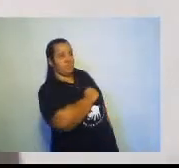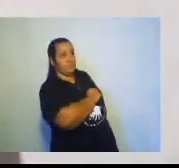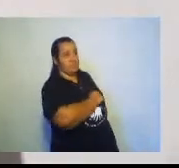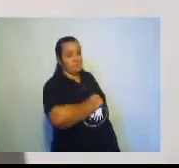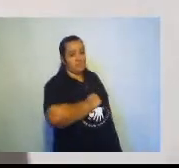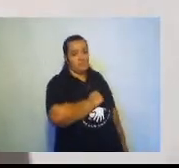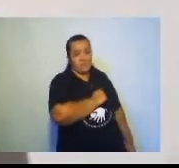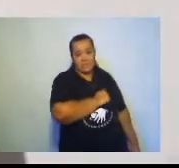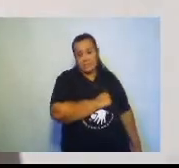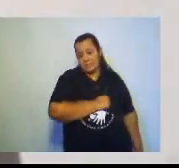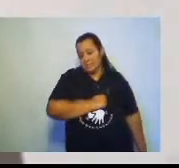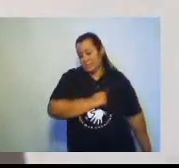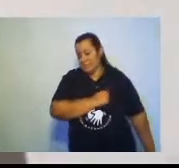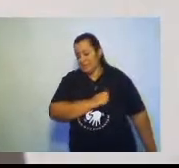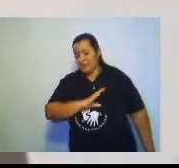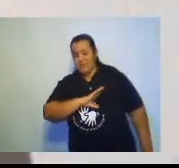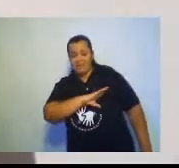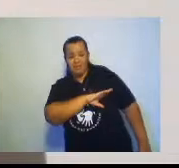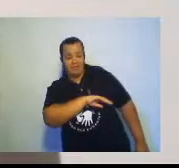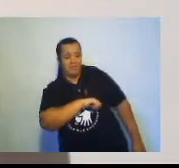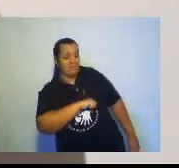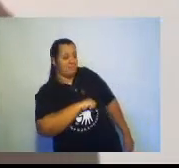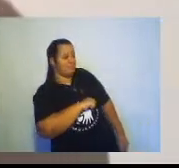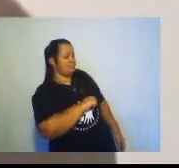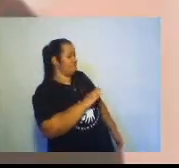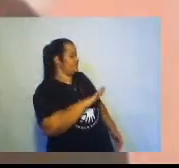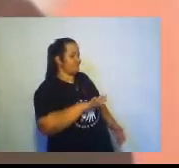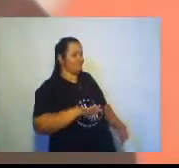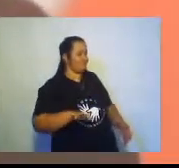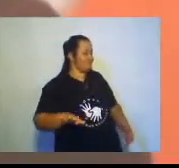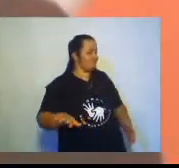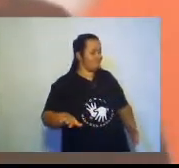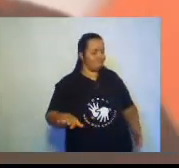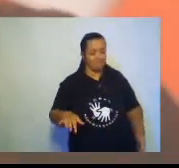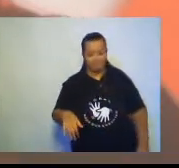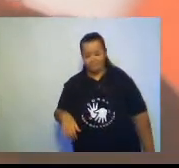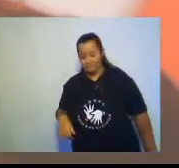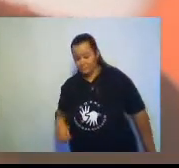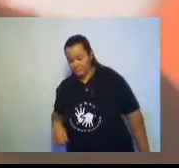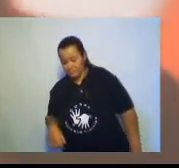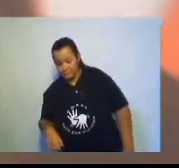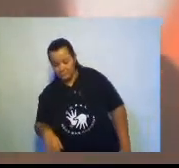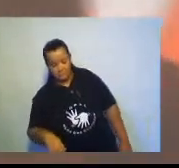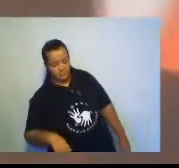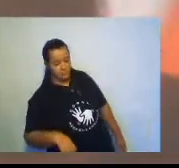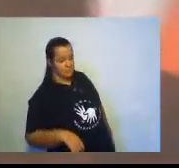A sombra de um amor que já brilhou demais.